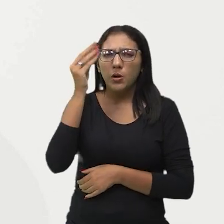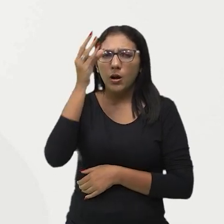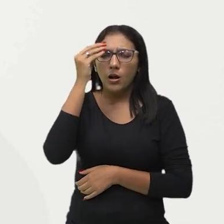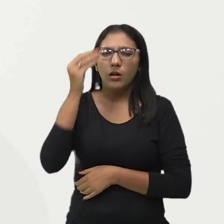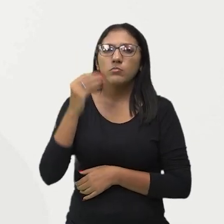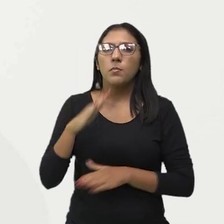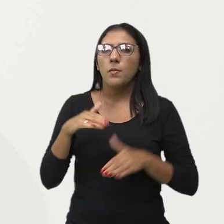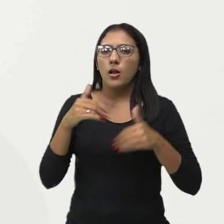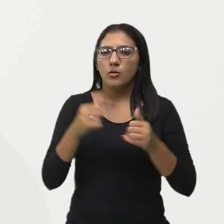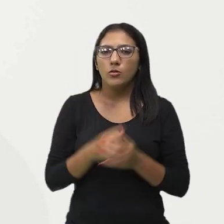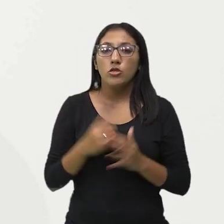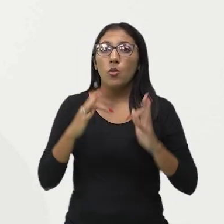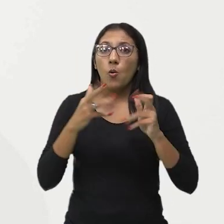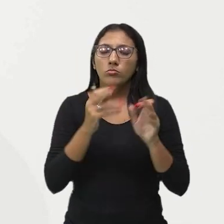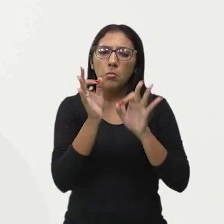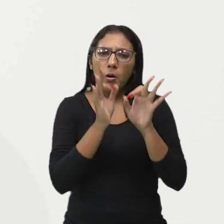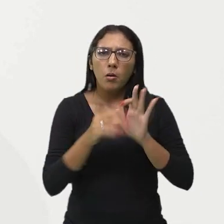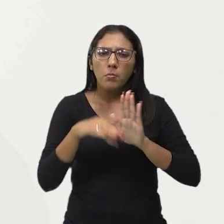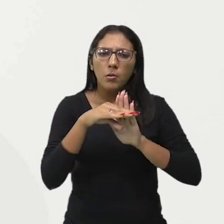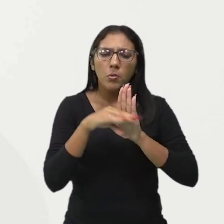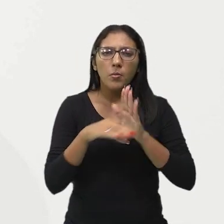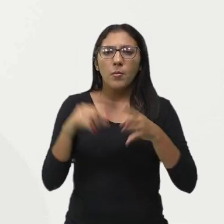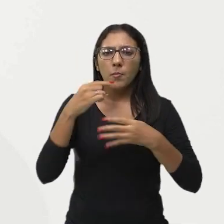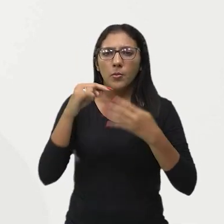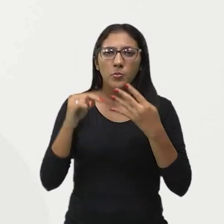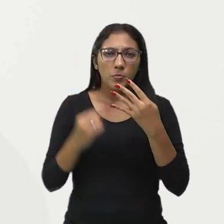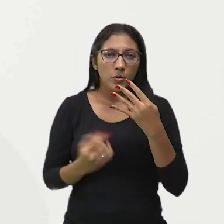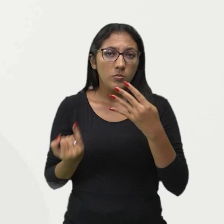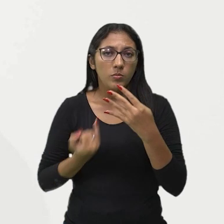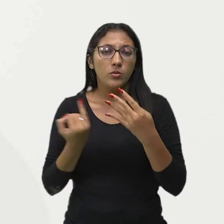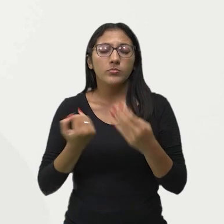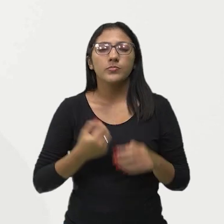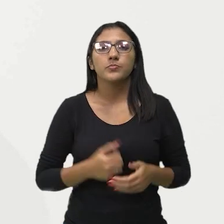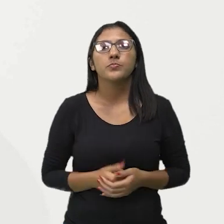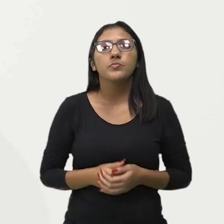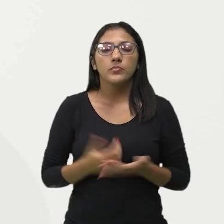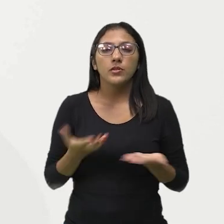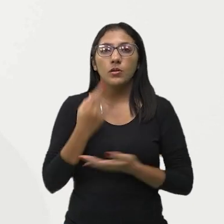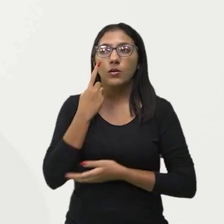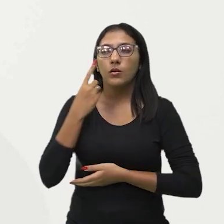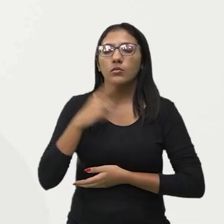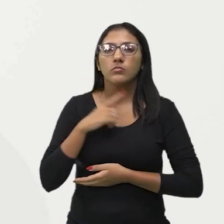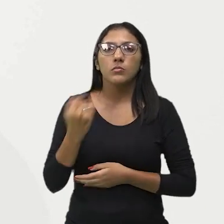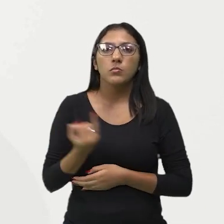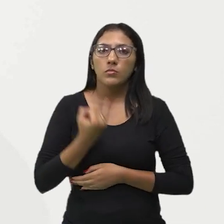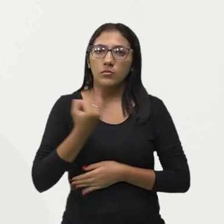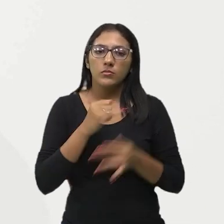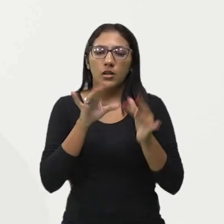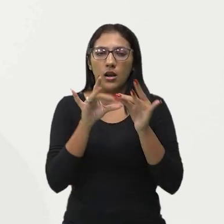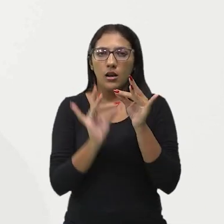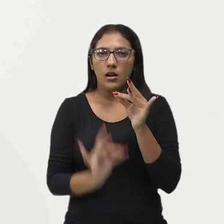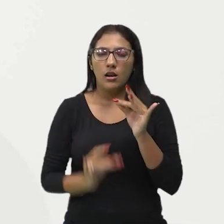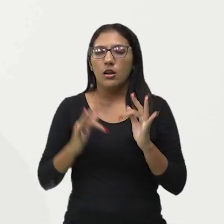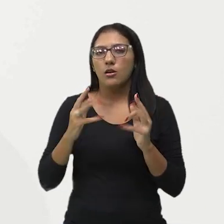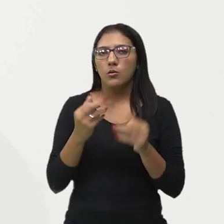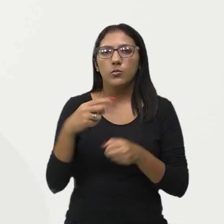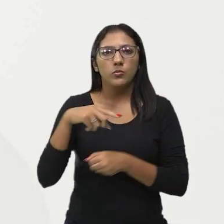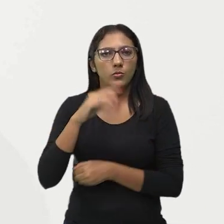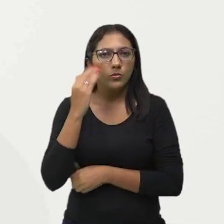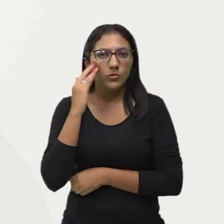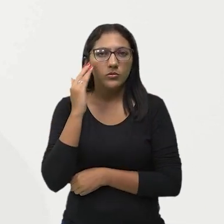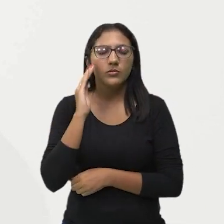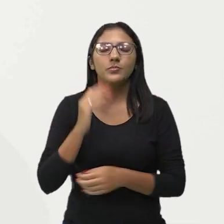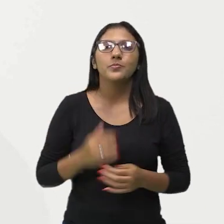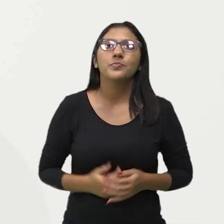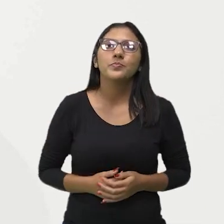acompanha comigo aí que a gente vai detalhar aqui para você. Bom, pessoal, primeiro, tem uma diferença, tem que ficar